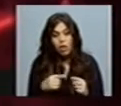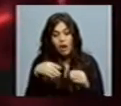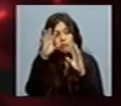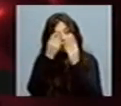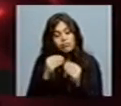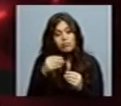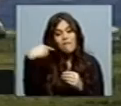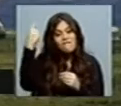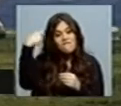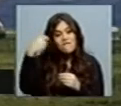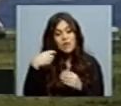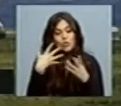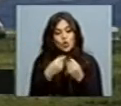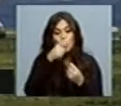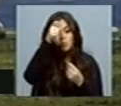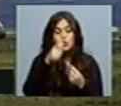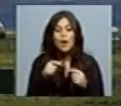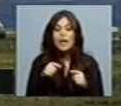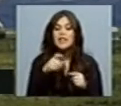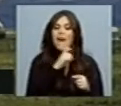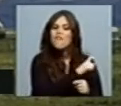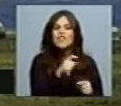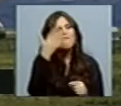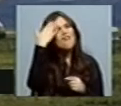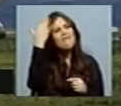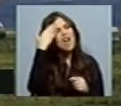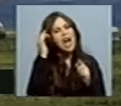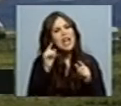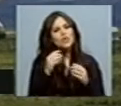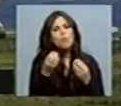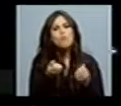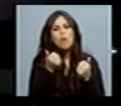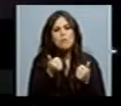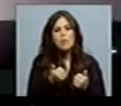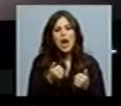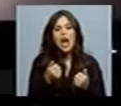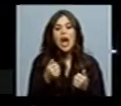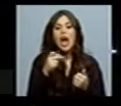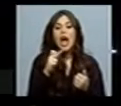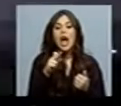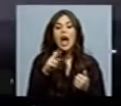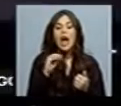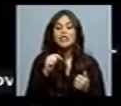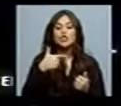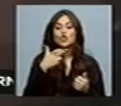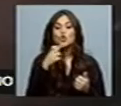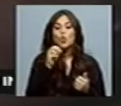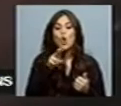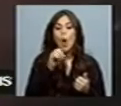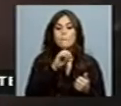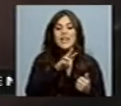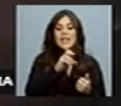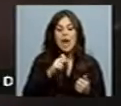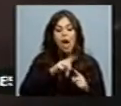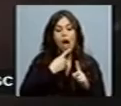este astrónomo que anunciou esta previsão astronómica, muito bem, não é astrológica, é astronómica, para a partir de